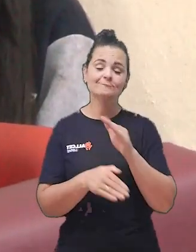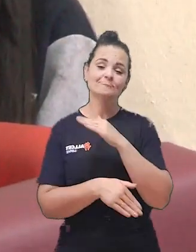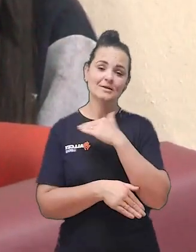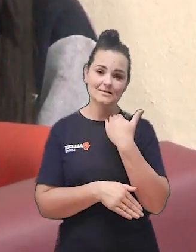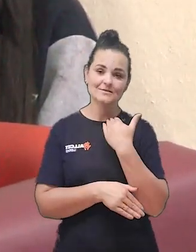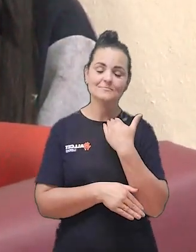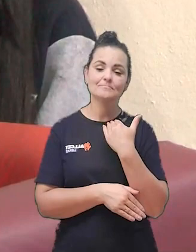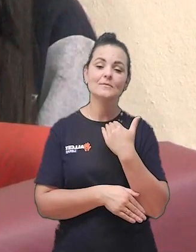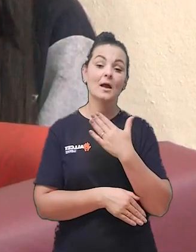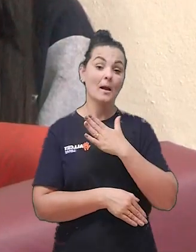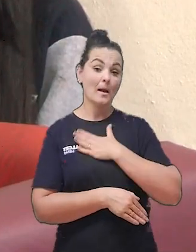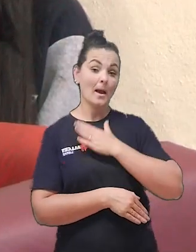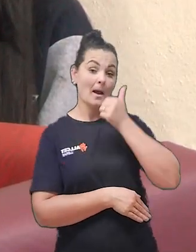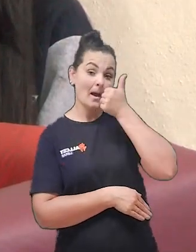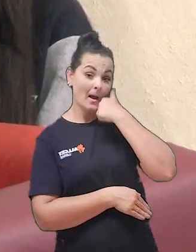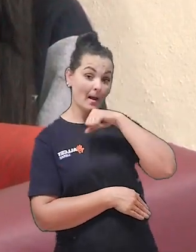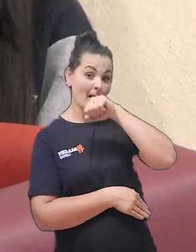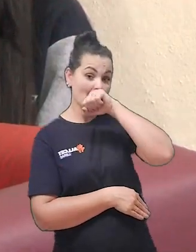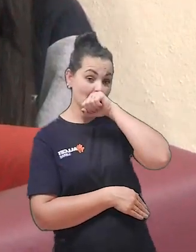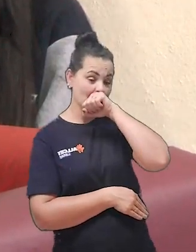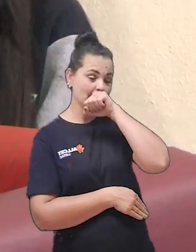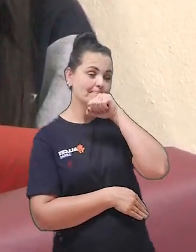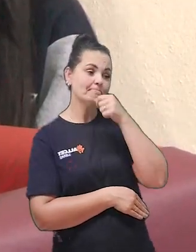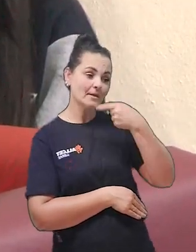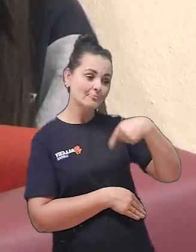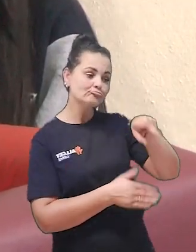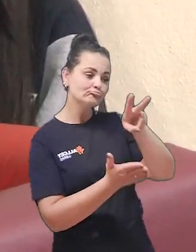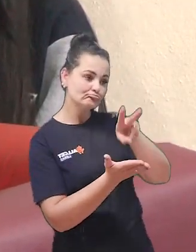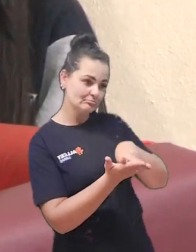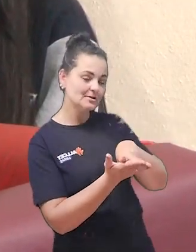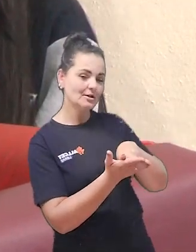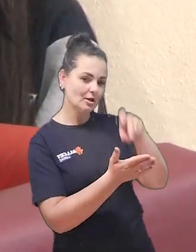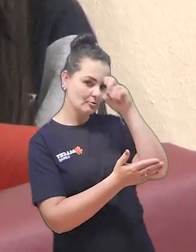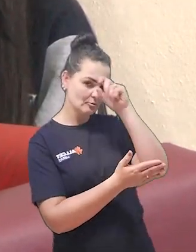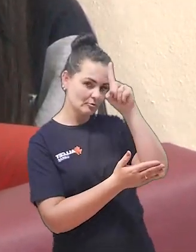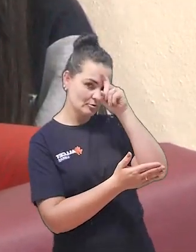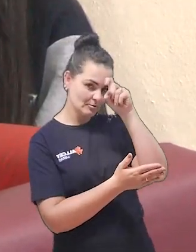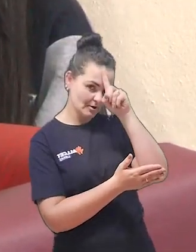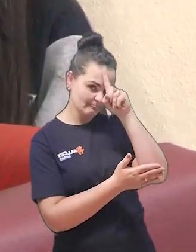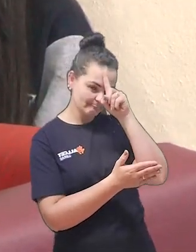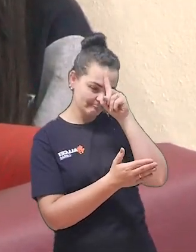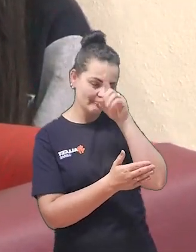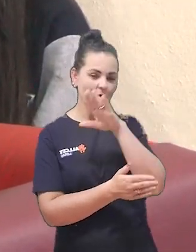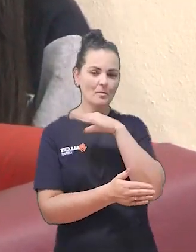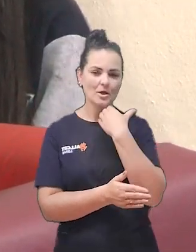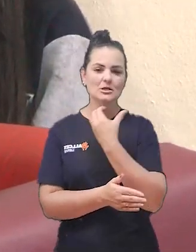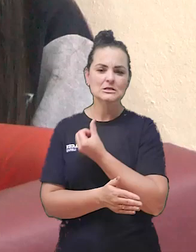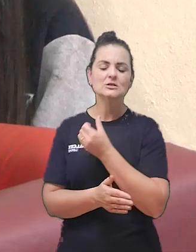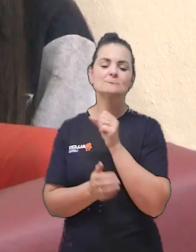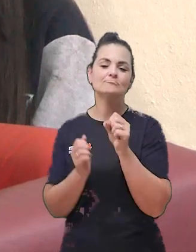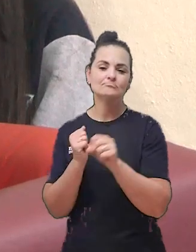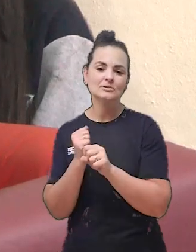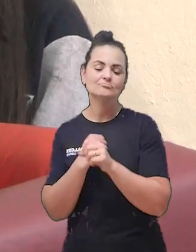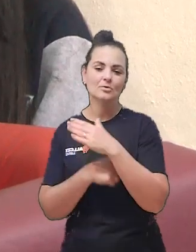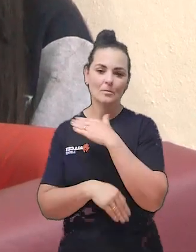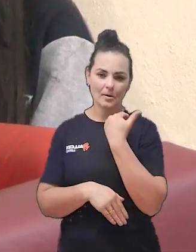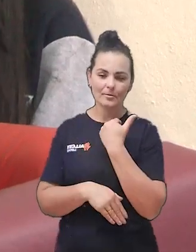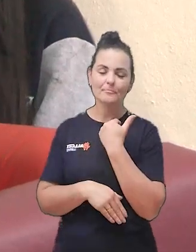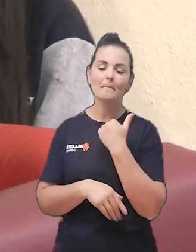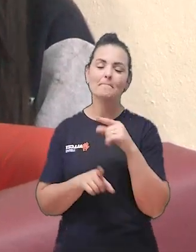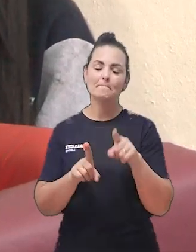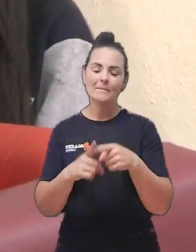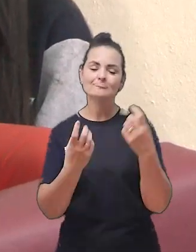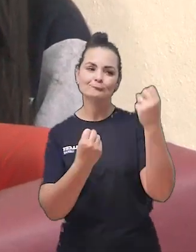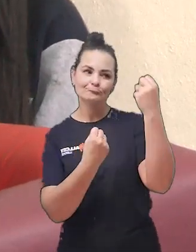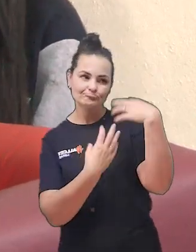hospital. Mas o pai faleceu já faz 6 anos e eu lembro muito daquilo que ele me ensinou e